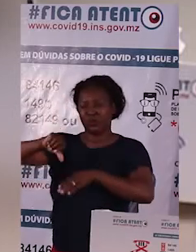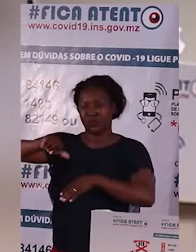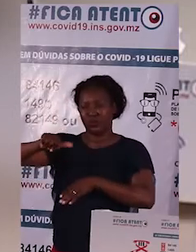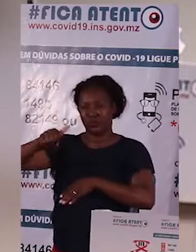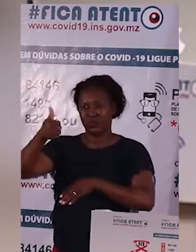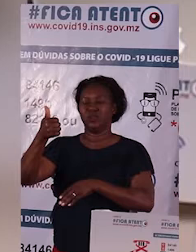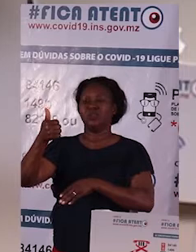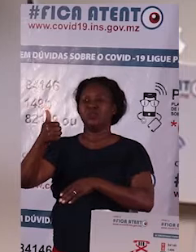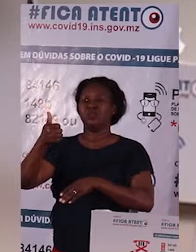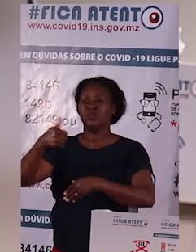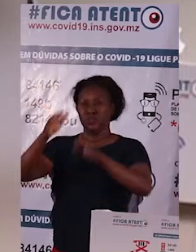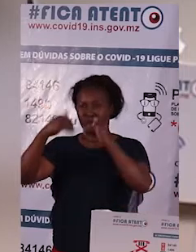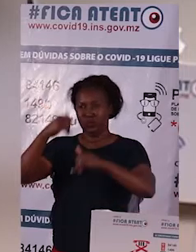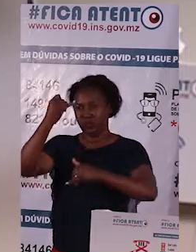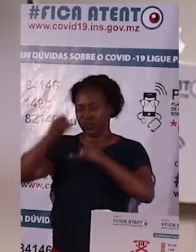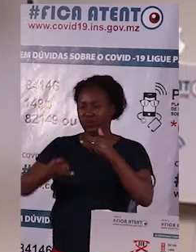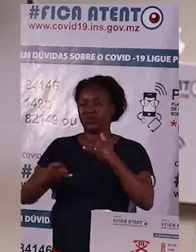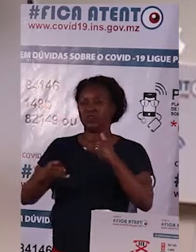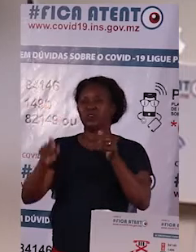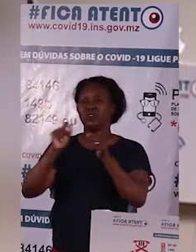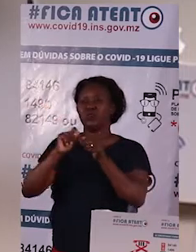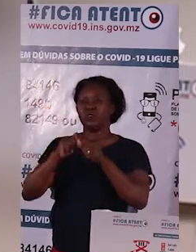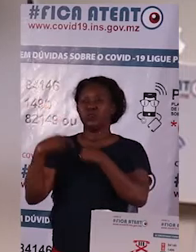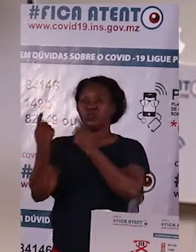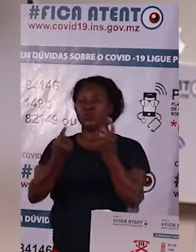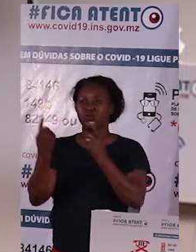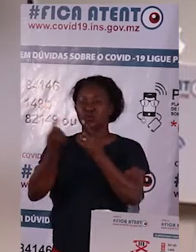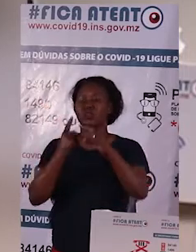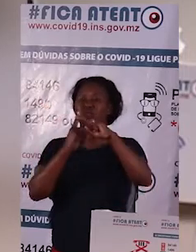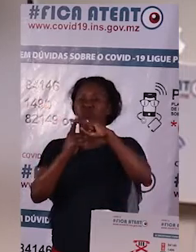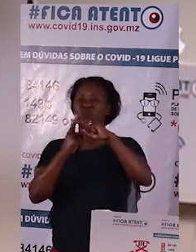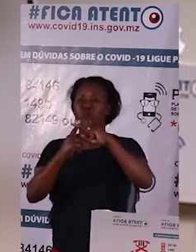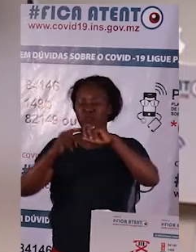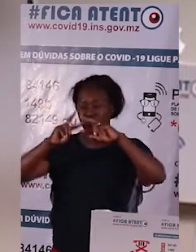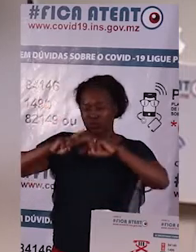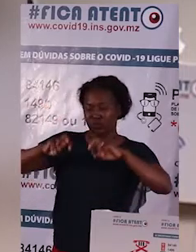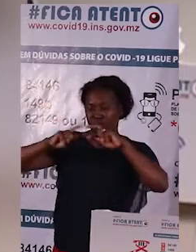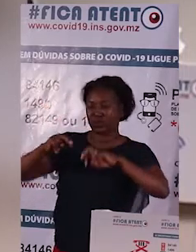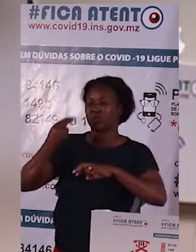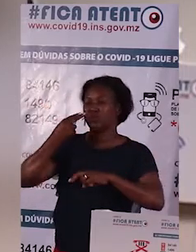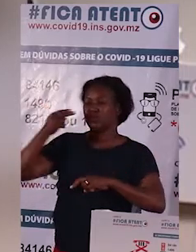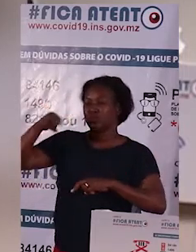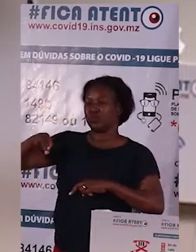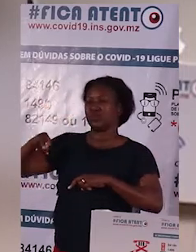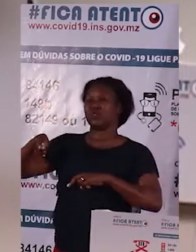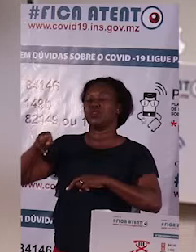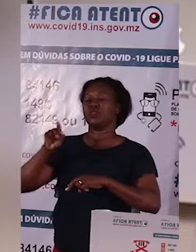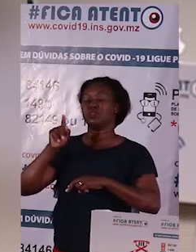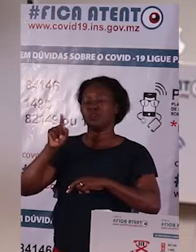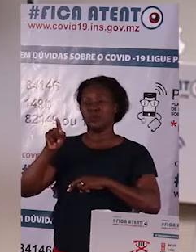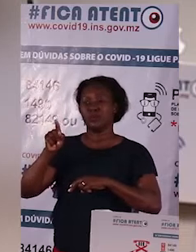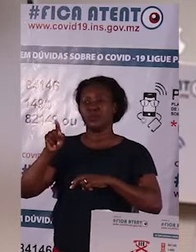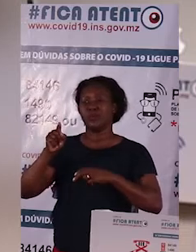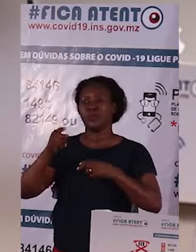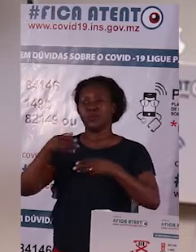fazendo um sumário dos casos positivos relacionados com a investigação de Afuns. O próximo